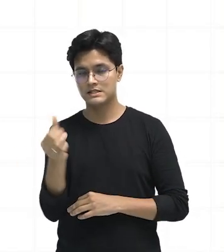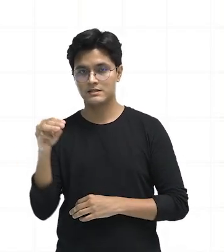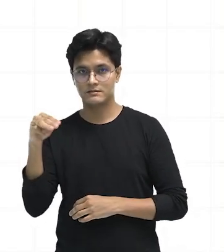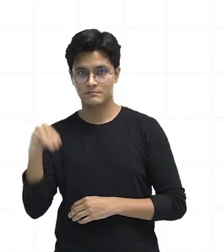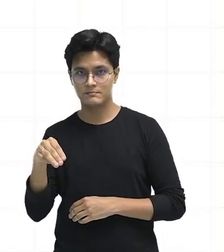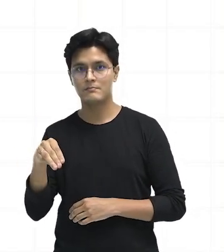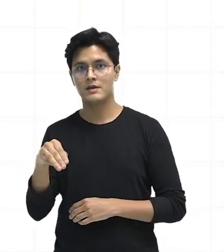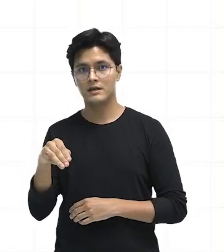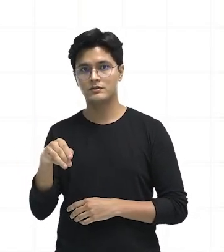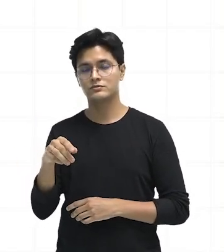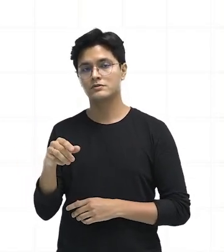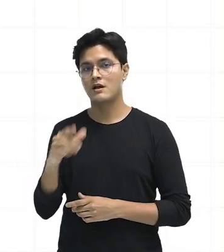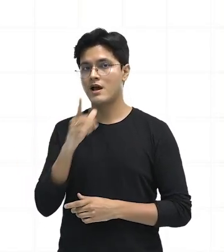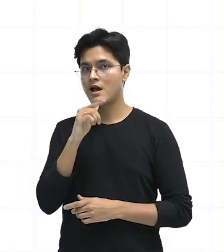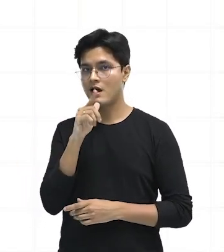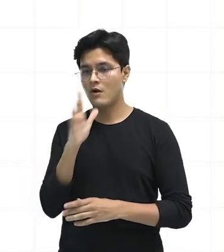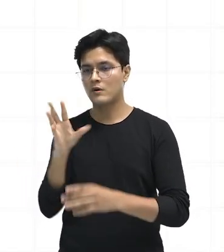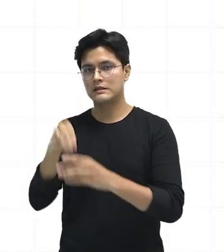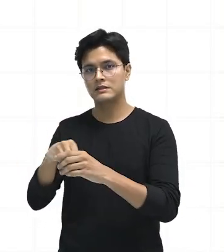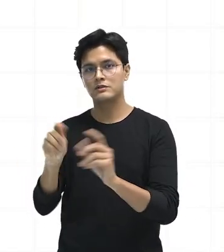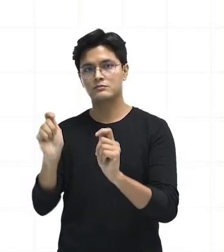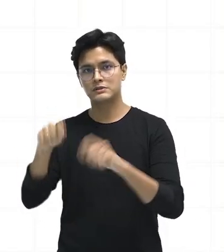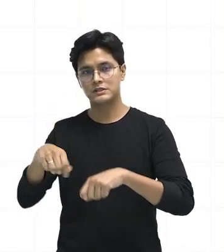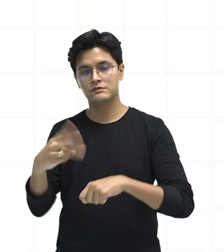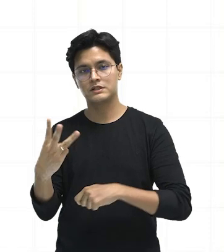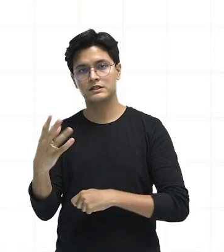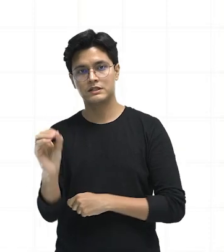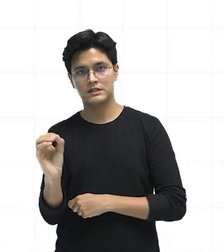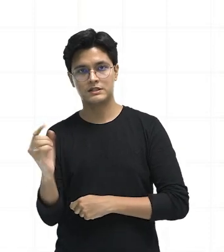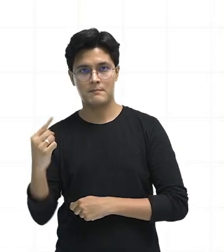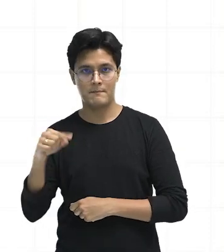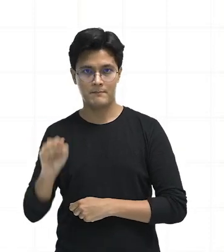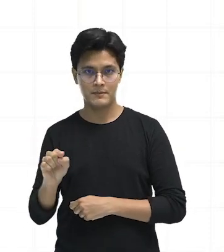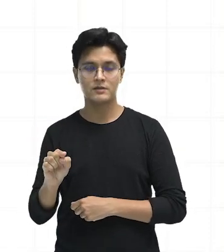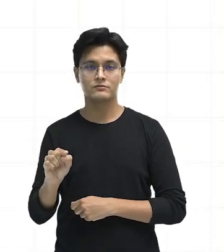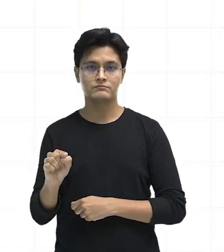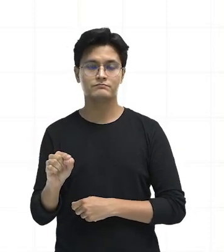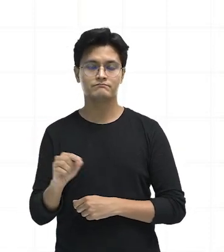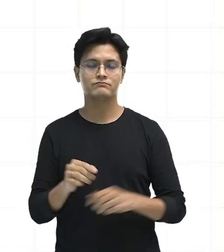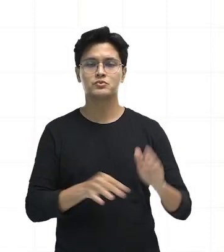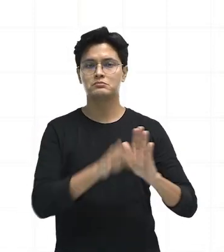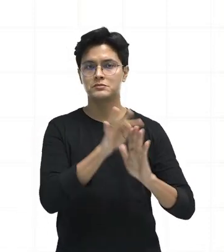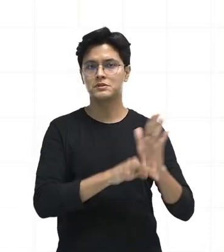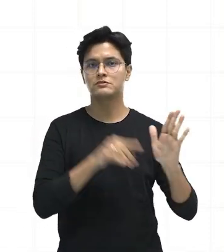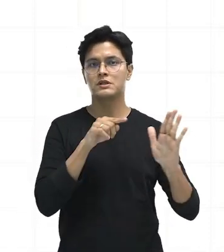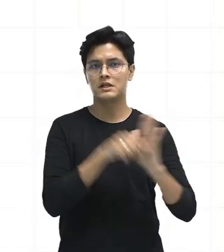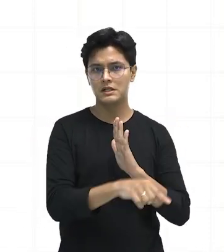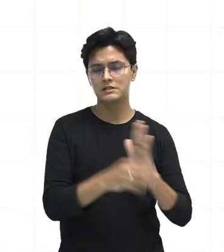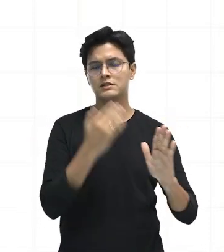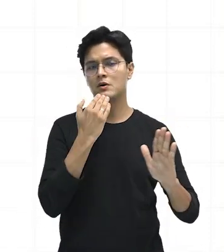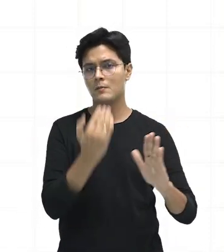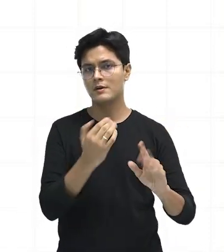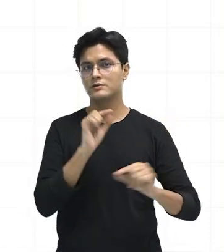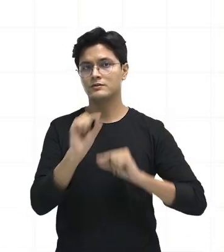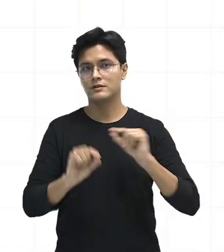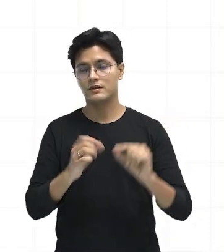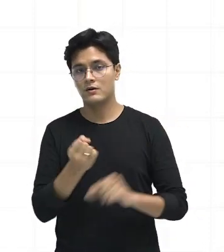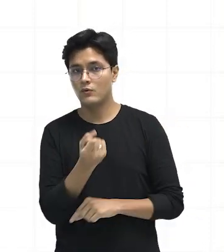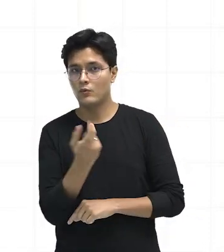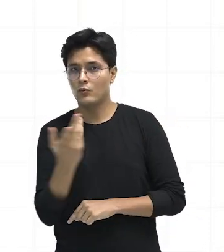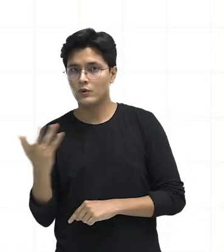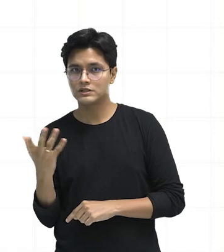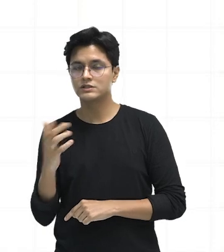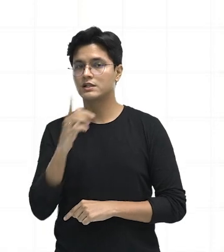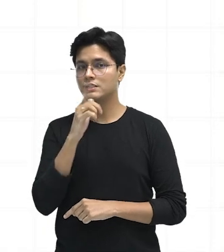cabem 30.000 litros de água. A questão quer saber quantos litros de água caberão